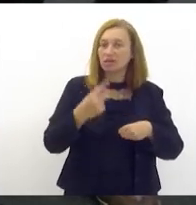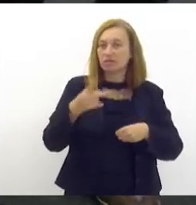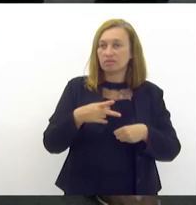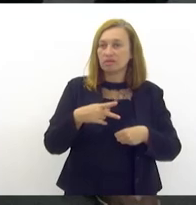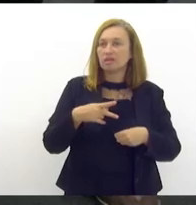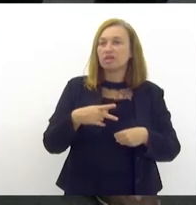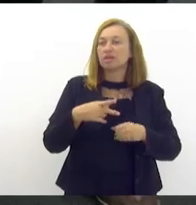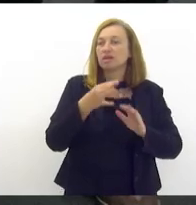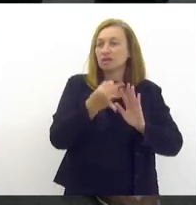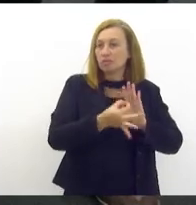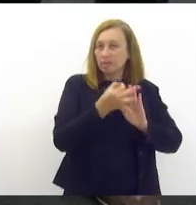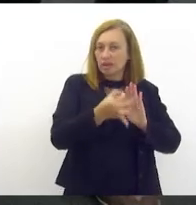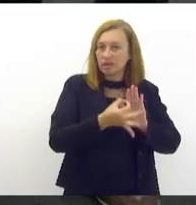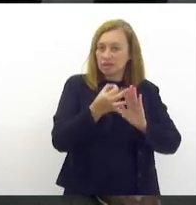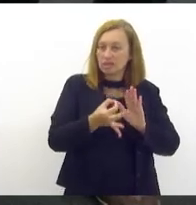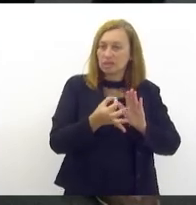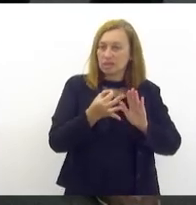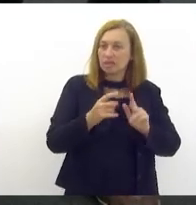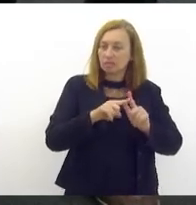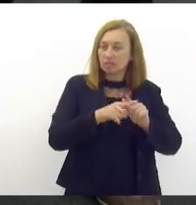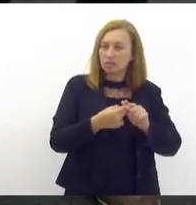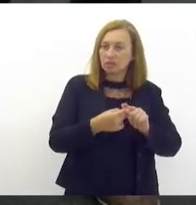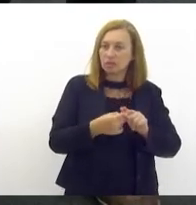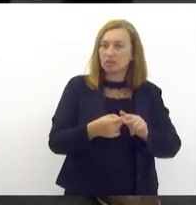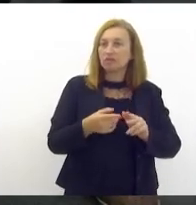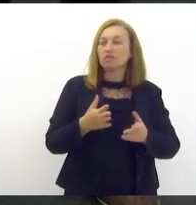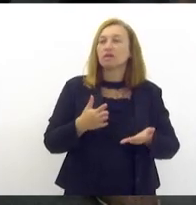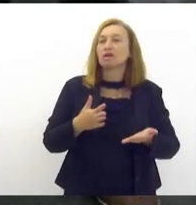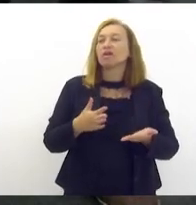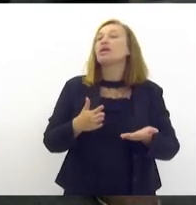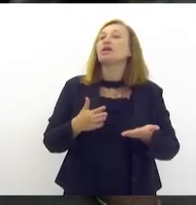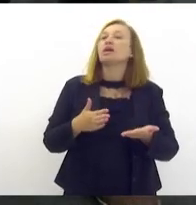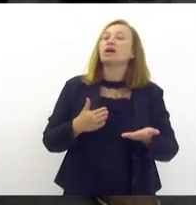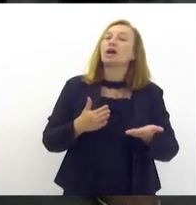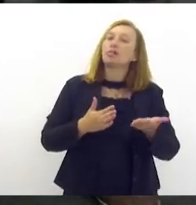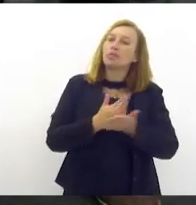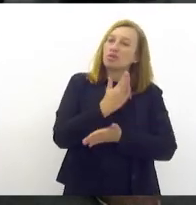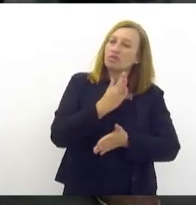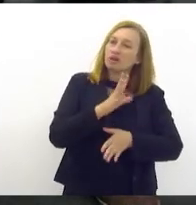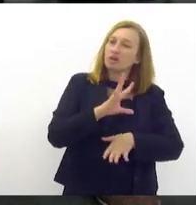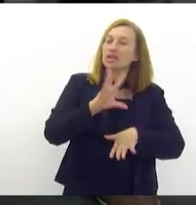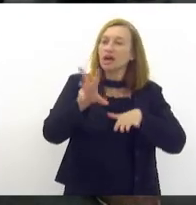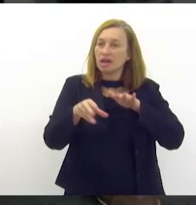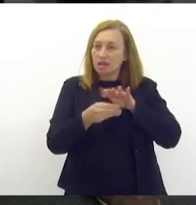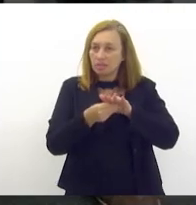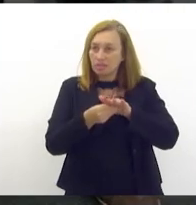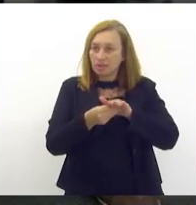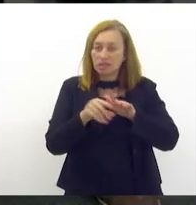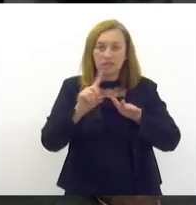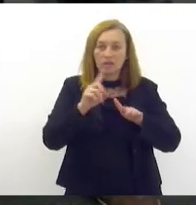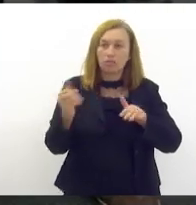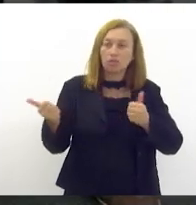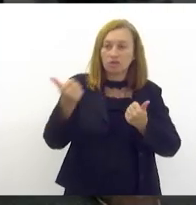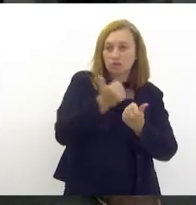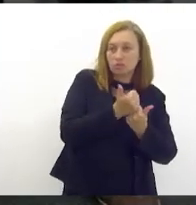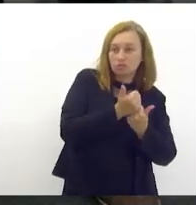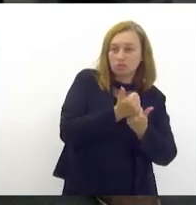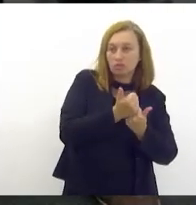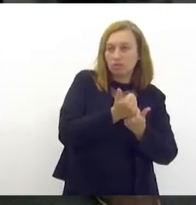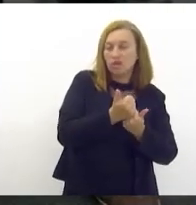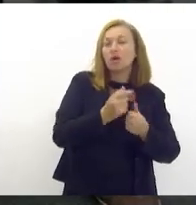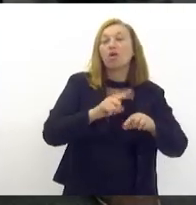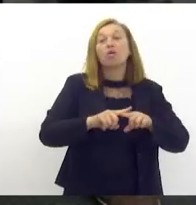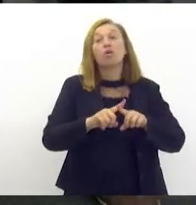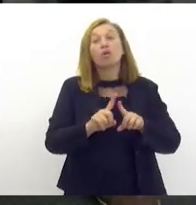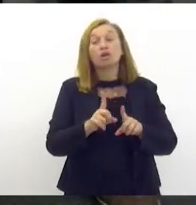retificar o parecer, que aí passa a ser favorável à emenda e não favorável com subemenda, ou que